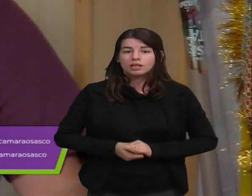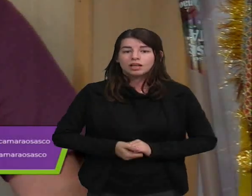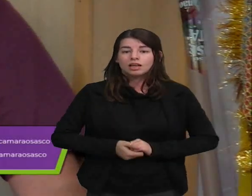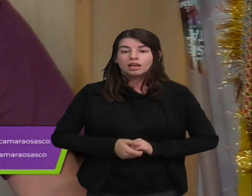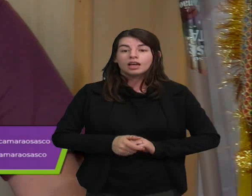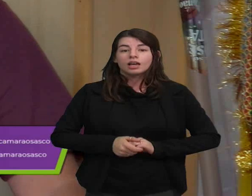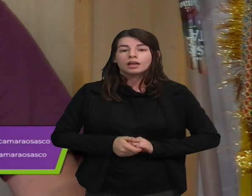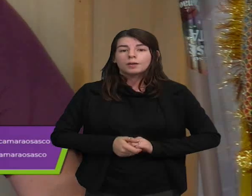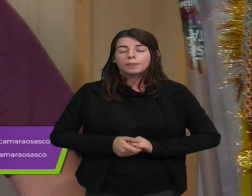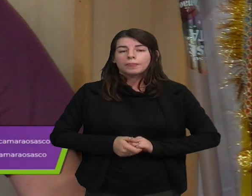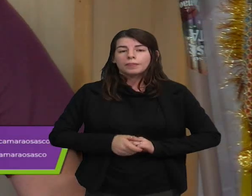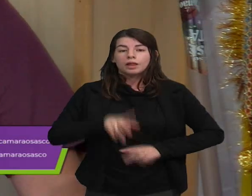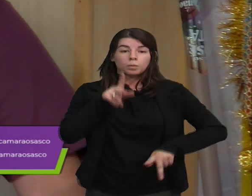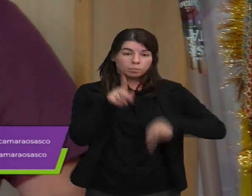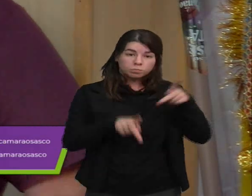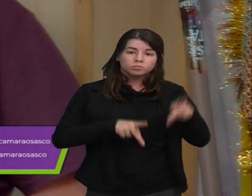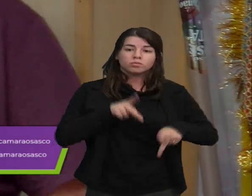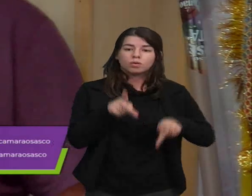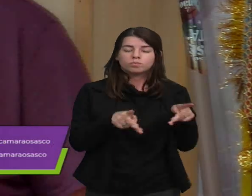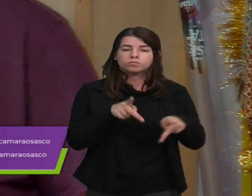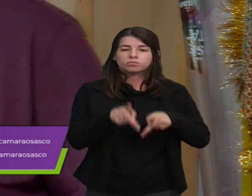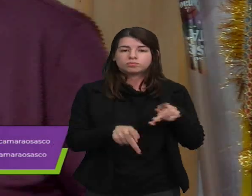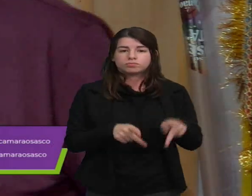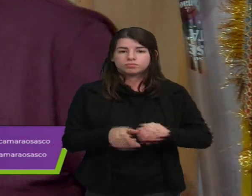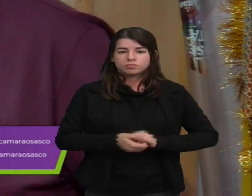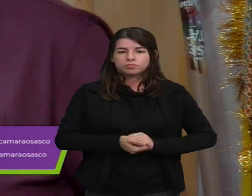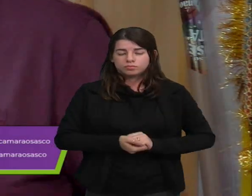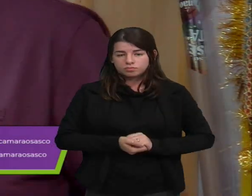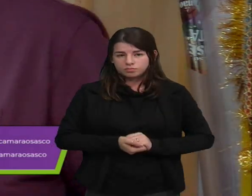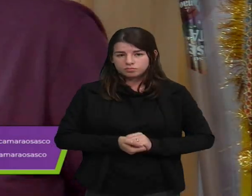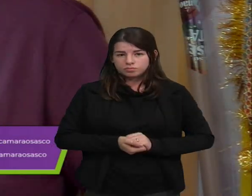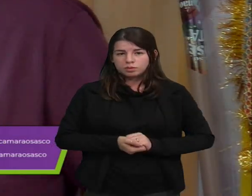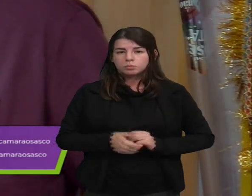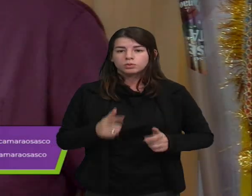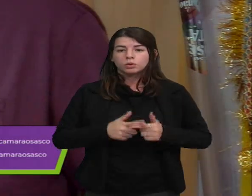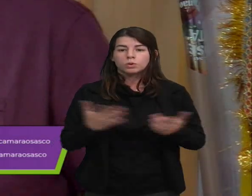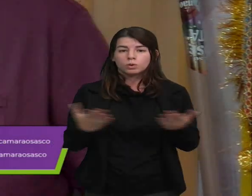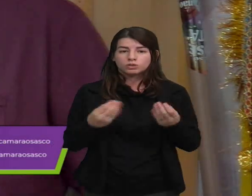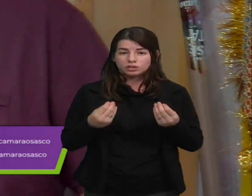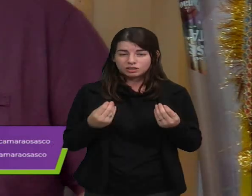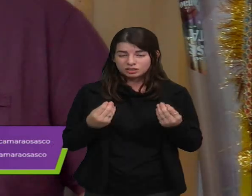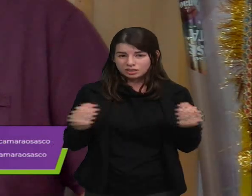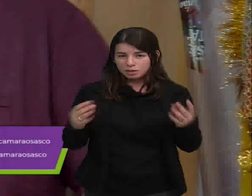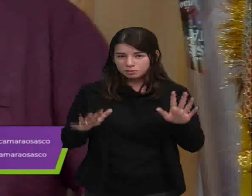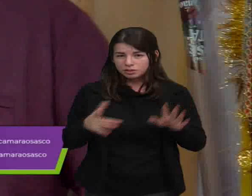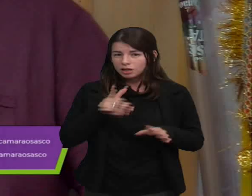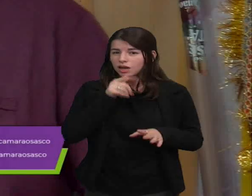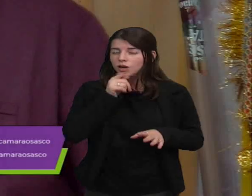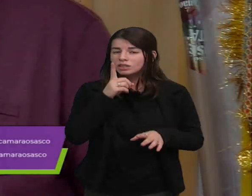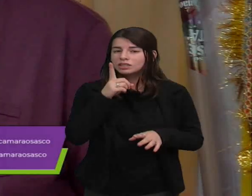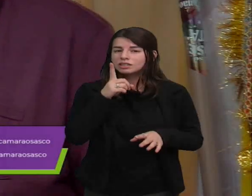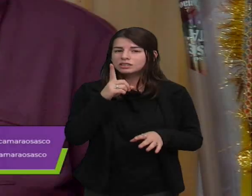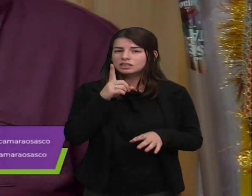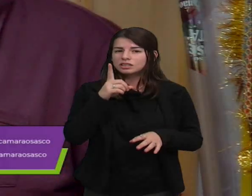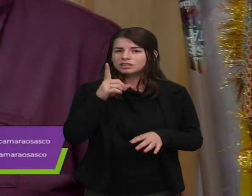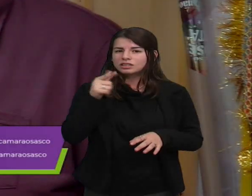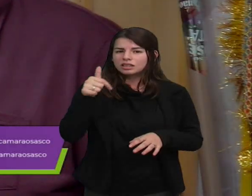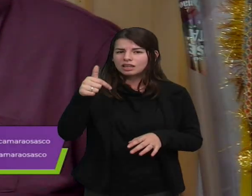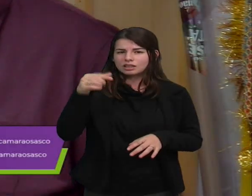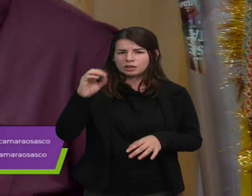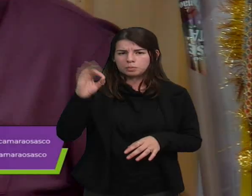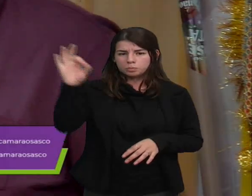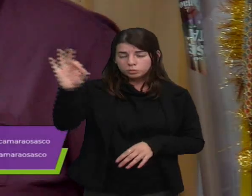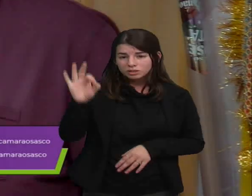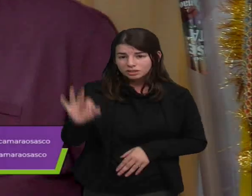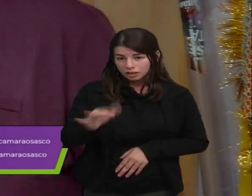as populações porque hoje a gente atende algo em torno de 70% da população de São Paulo quase 30 milhões